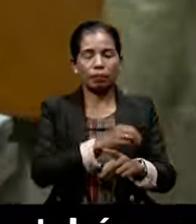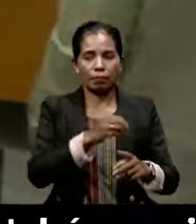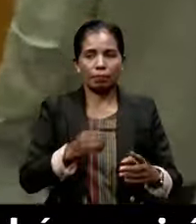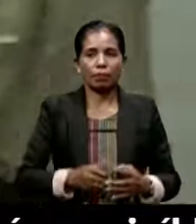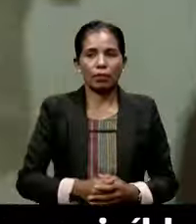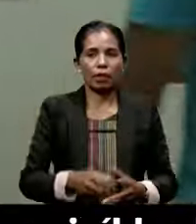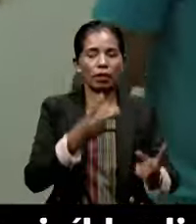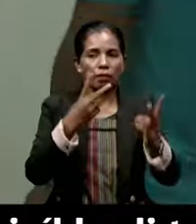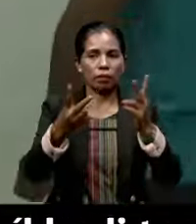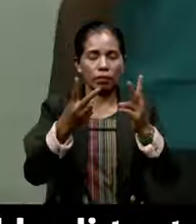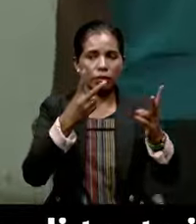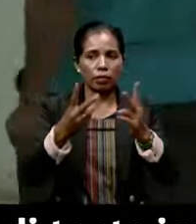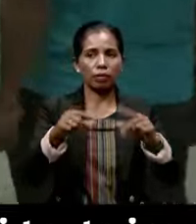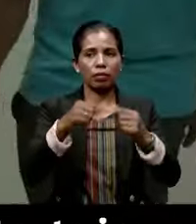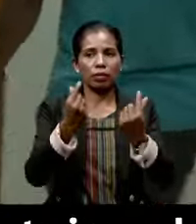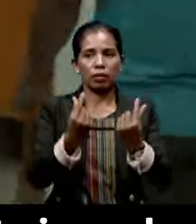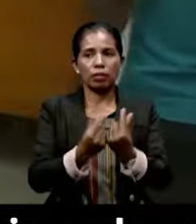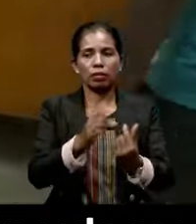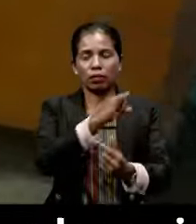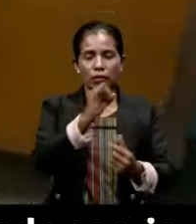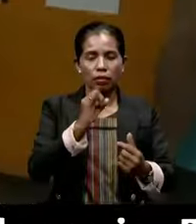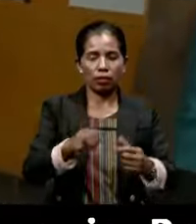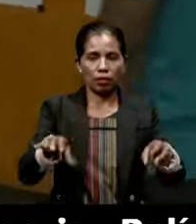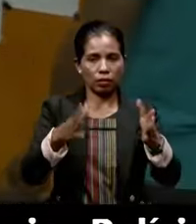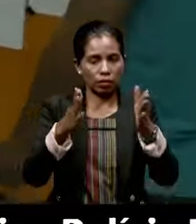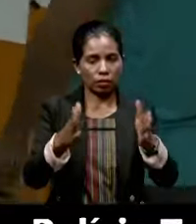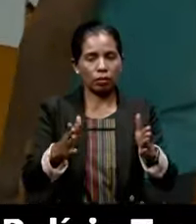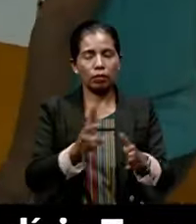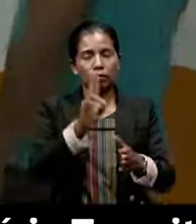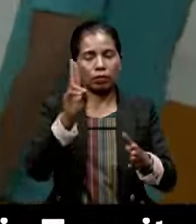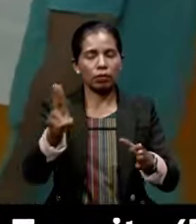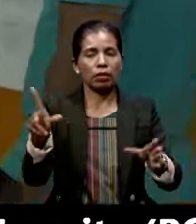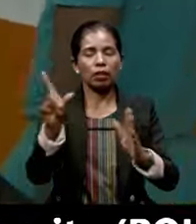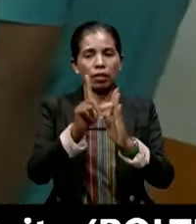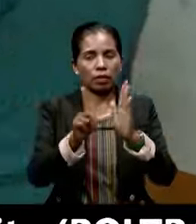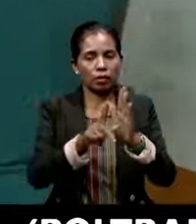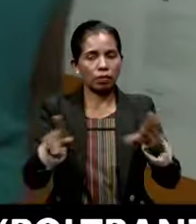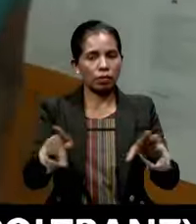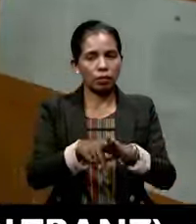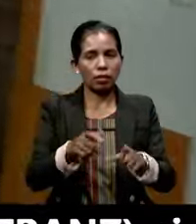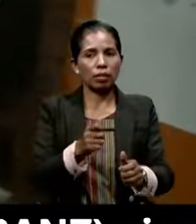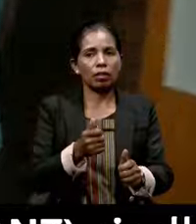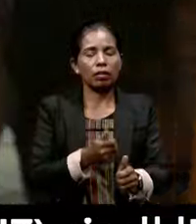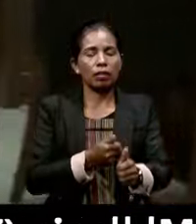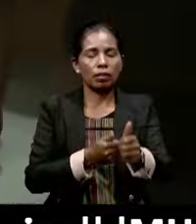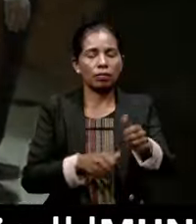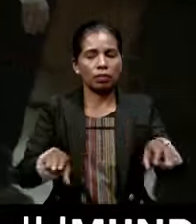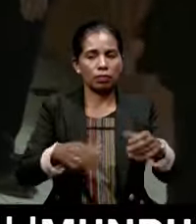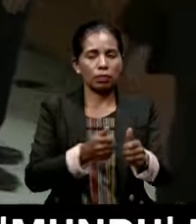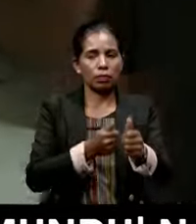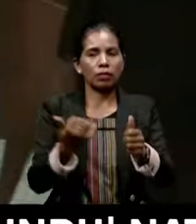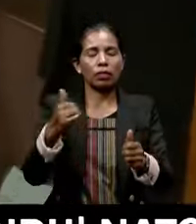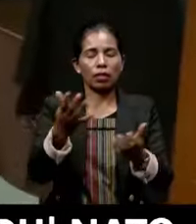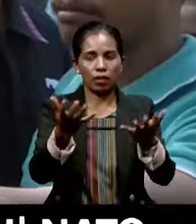E a visita surpresa, né? Equipa conjunta identifica funcionário balão manipula a lista de presença no Netama Serviço do Ircir Niacara. Tamba tuir